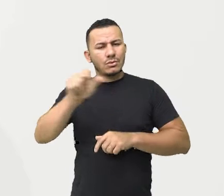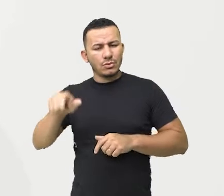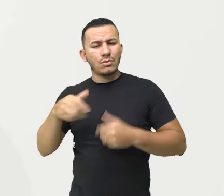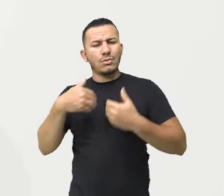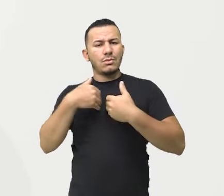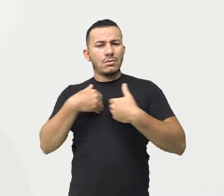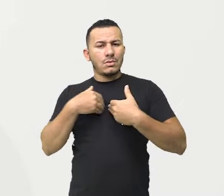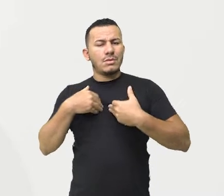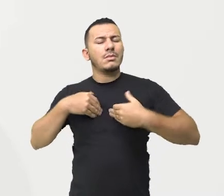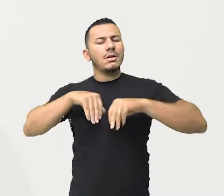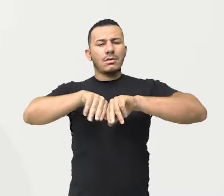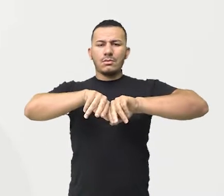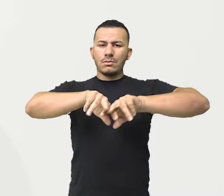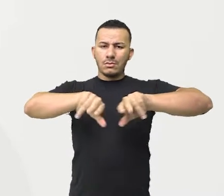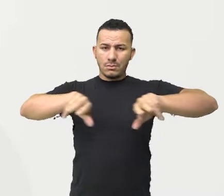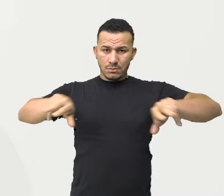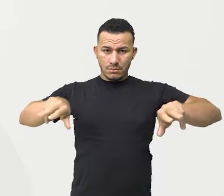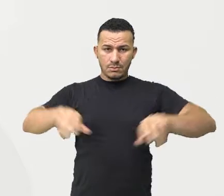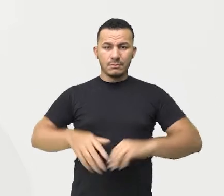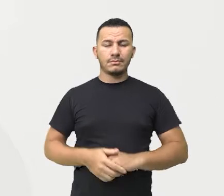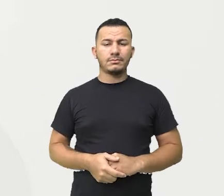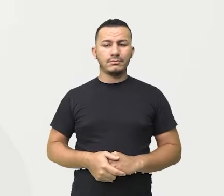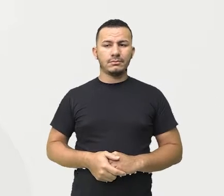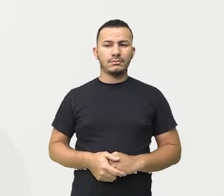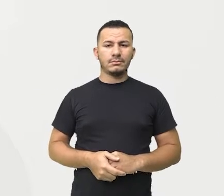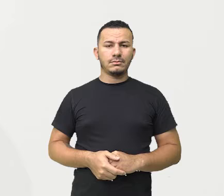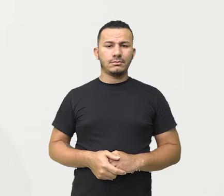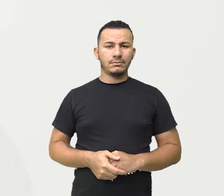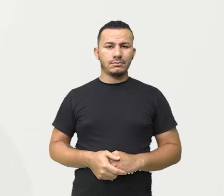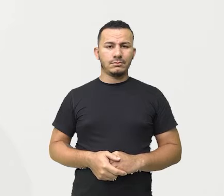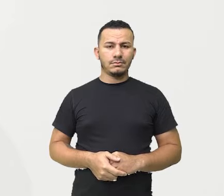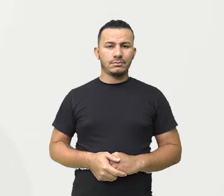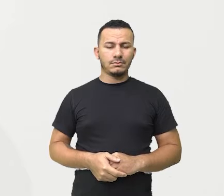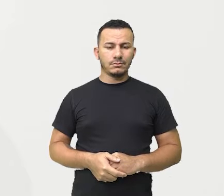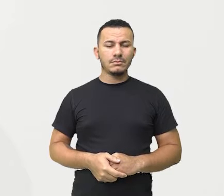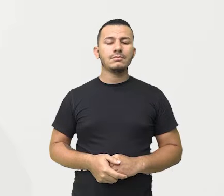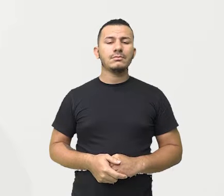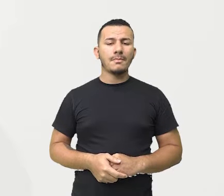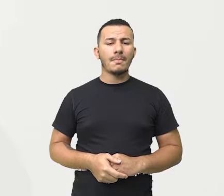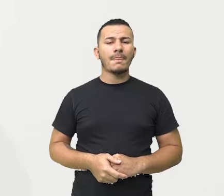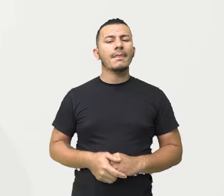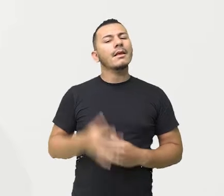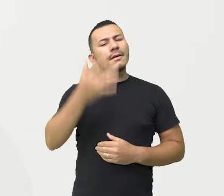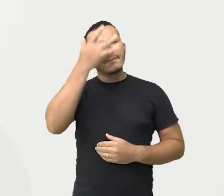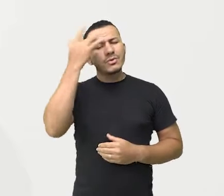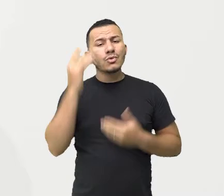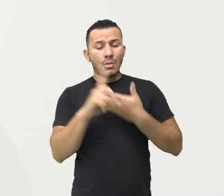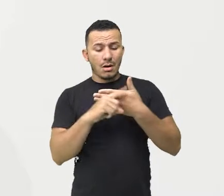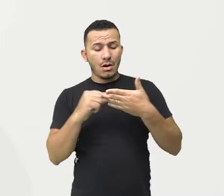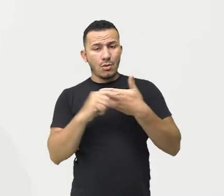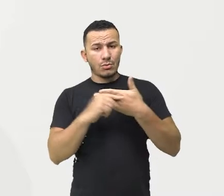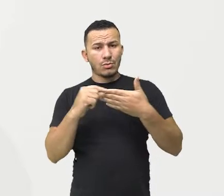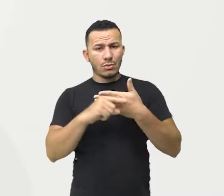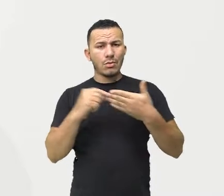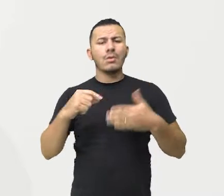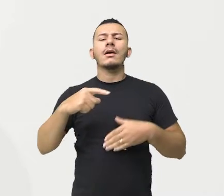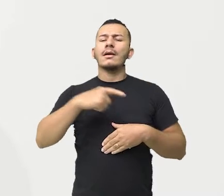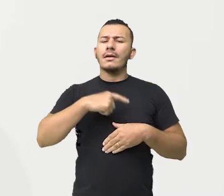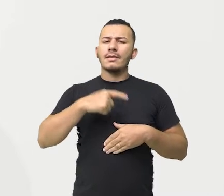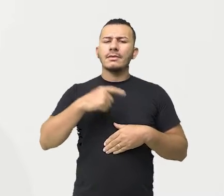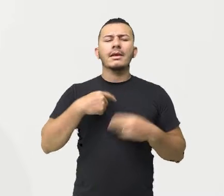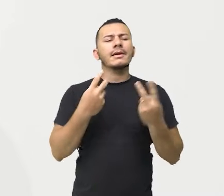outras palavras, o autor, aquela pessoa que descreve, ele capta